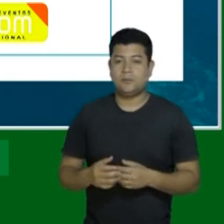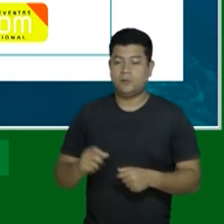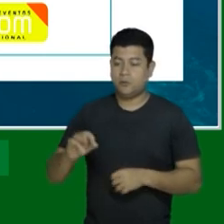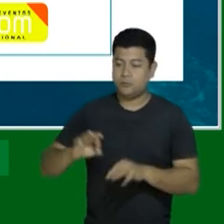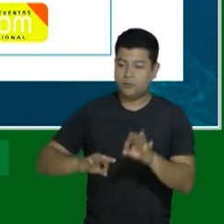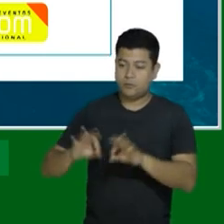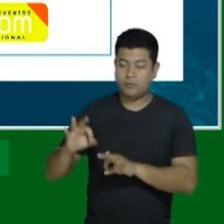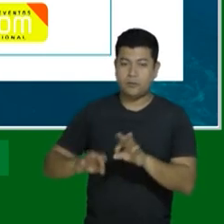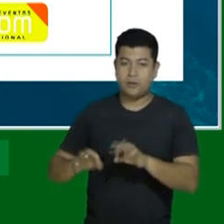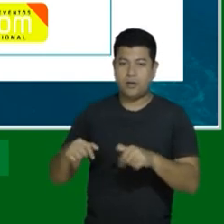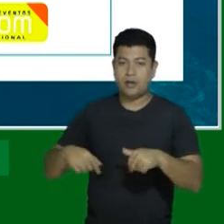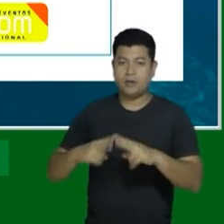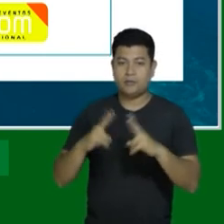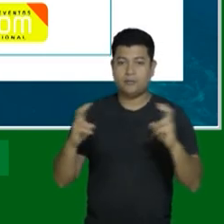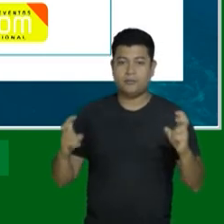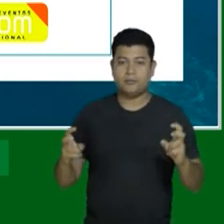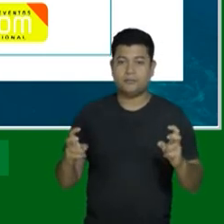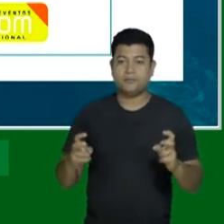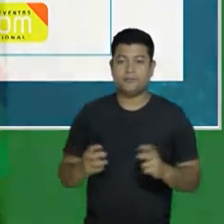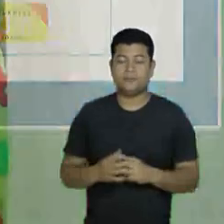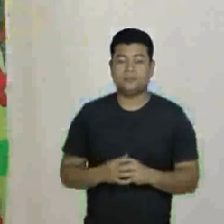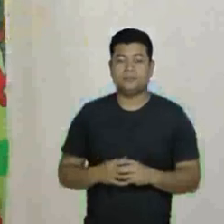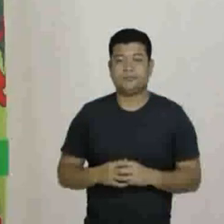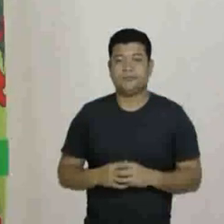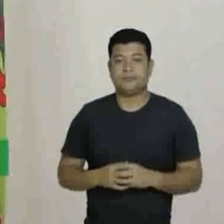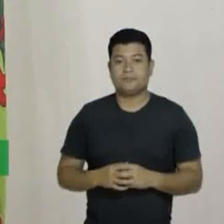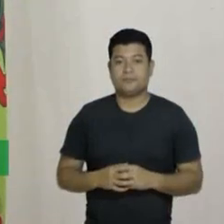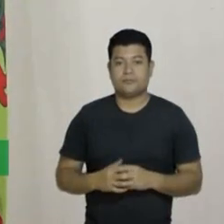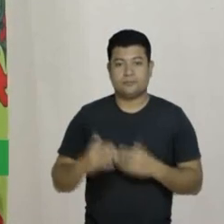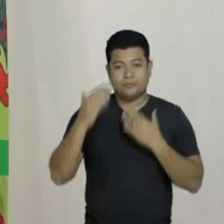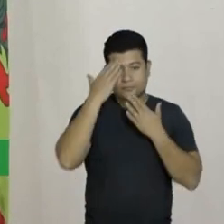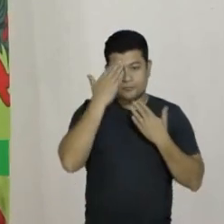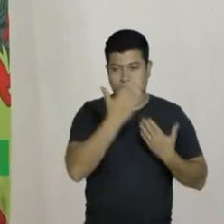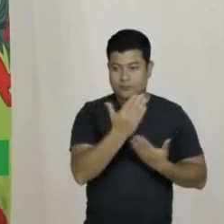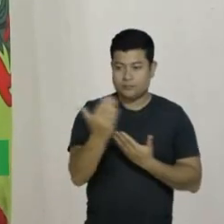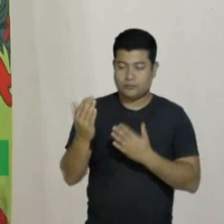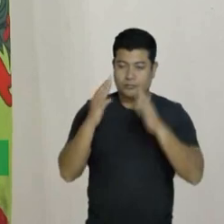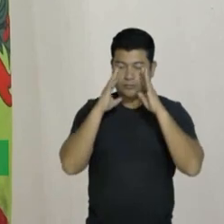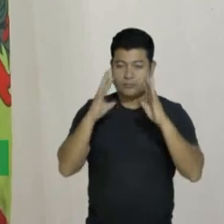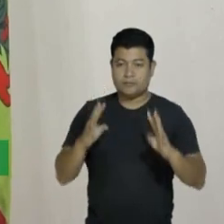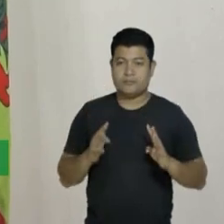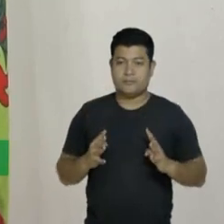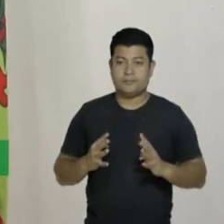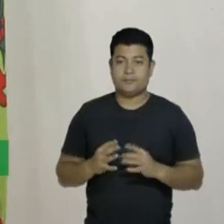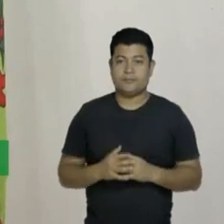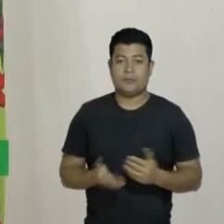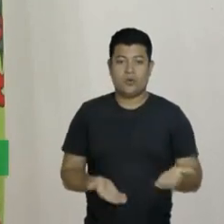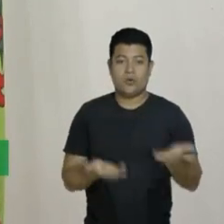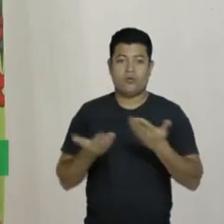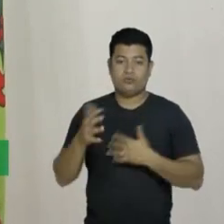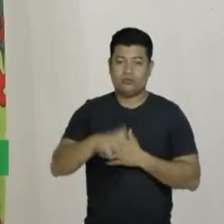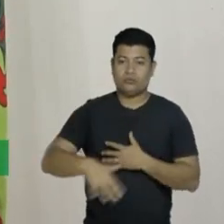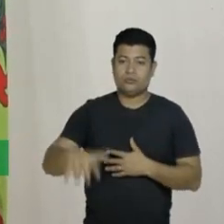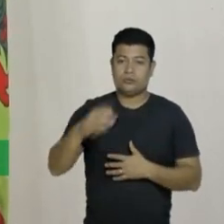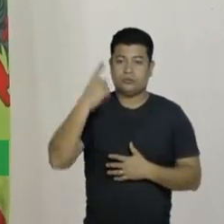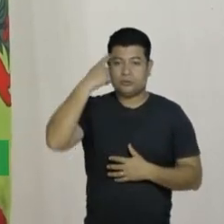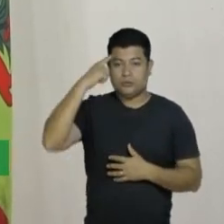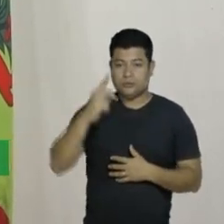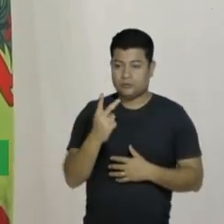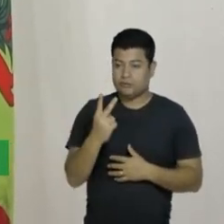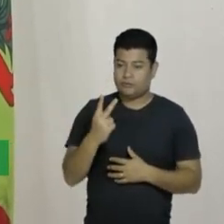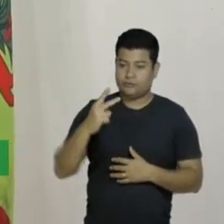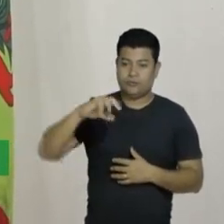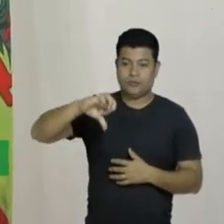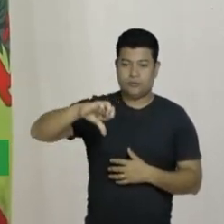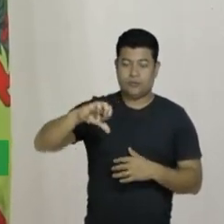em Florianópolis. A princípio é isso, agradeço o espaço e... Convido a todos, 29 e 30 de novembro,